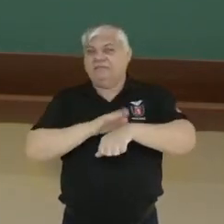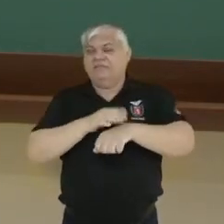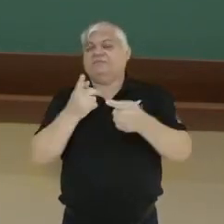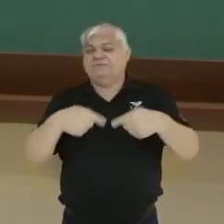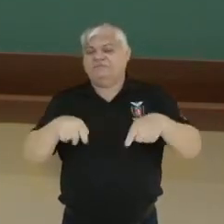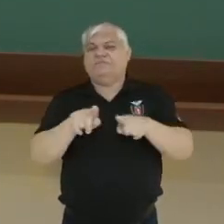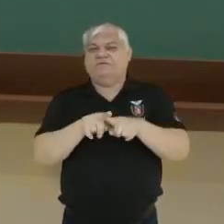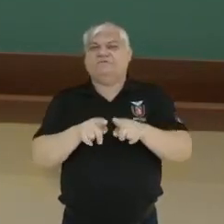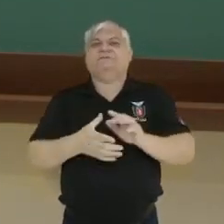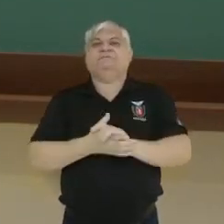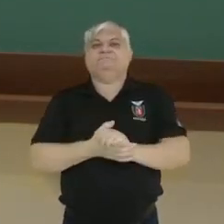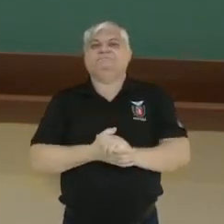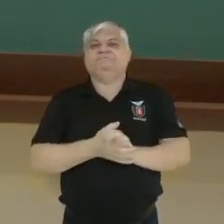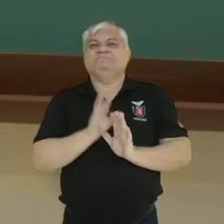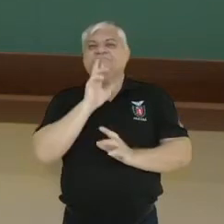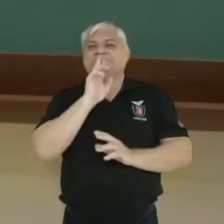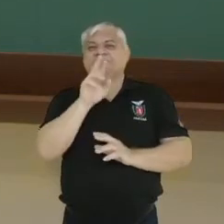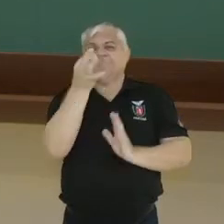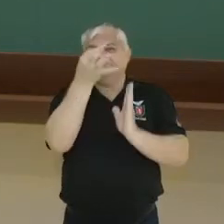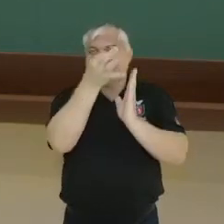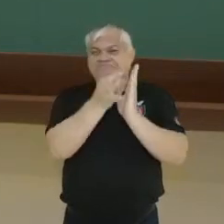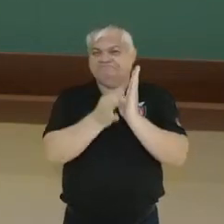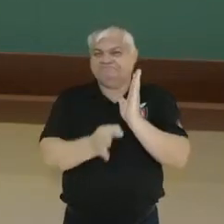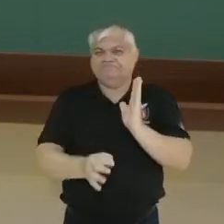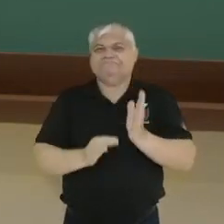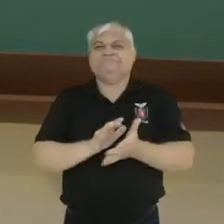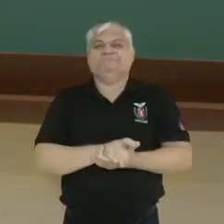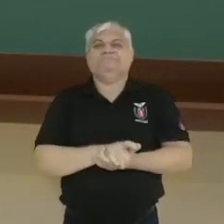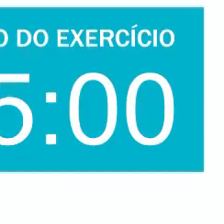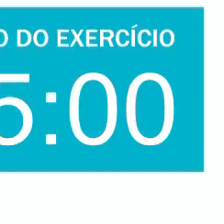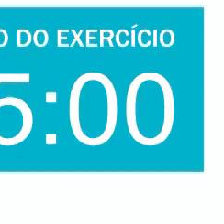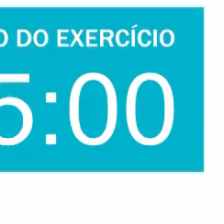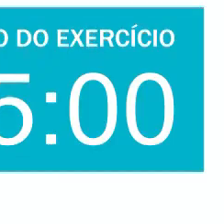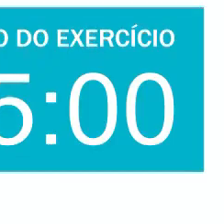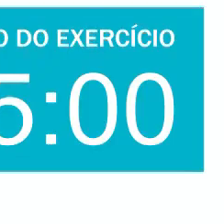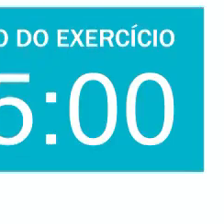e a gente já volta a conferir o resultado.